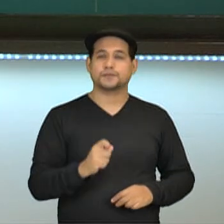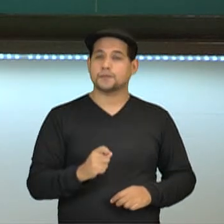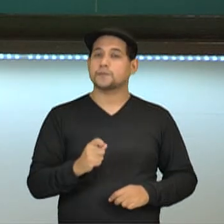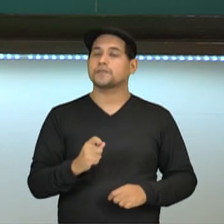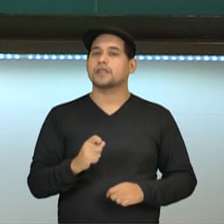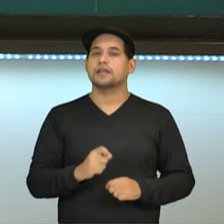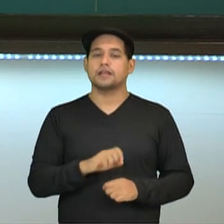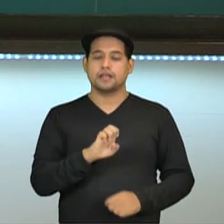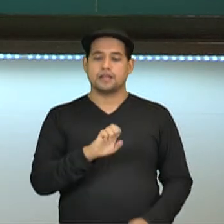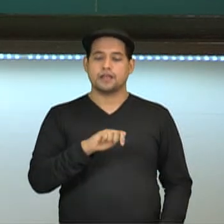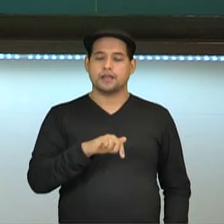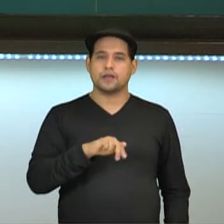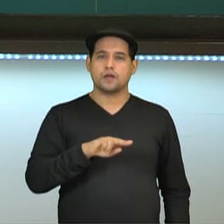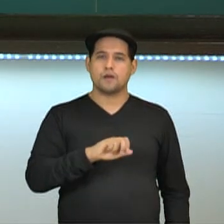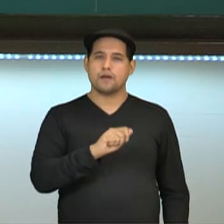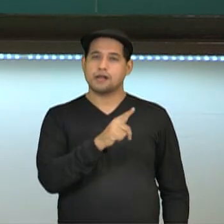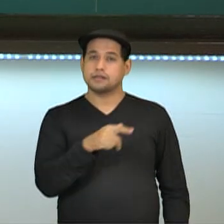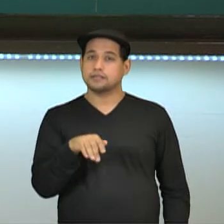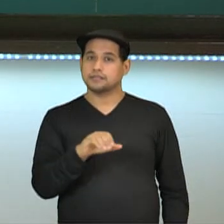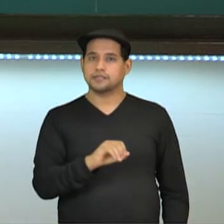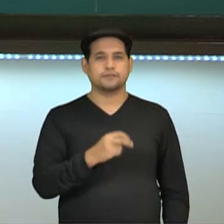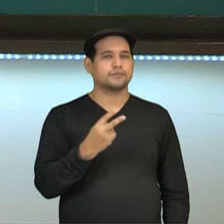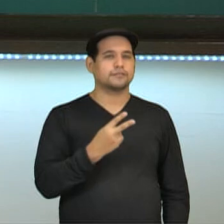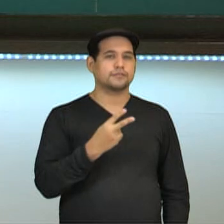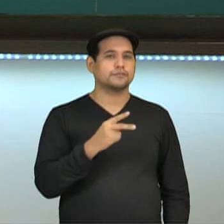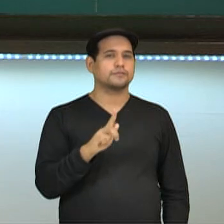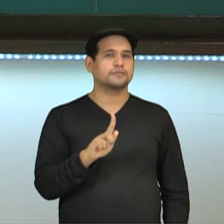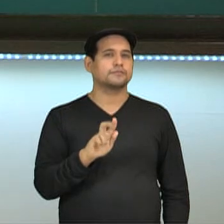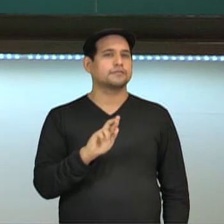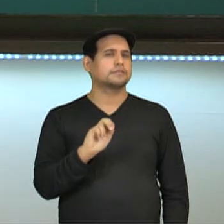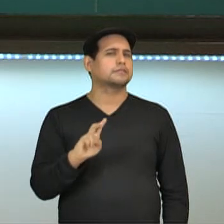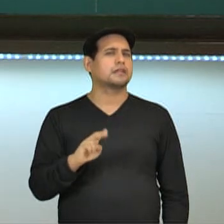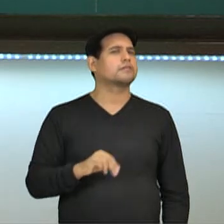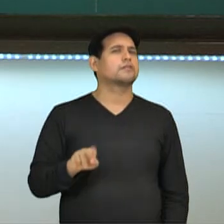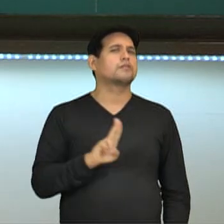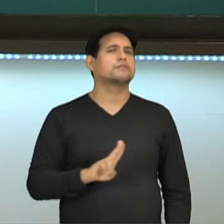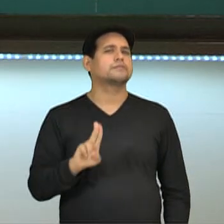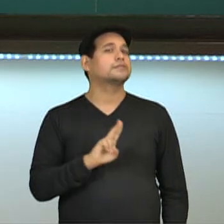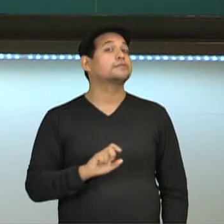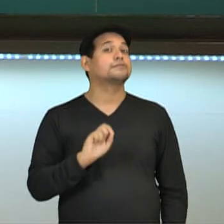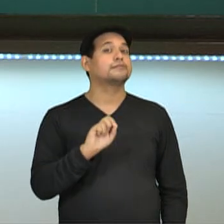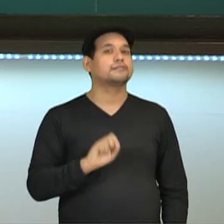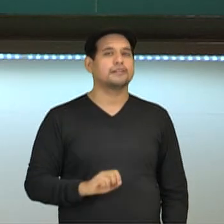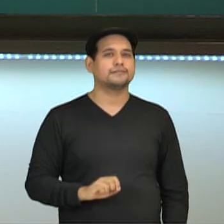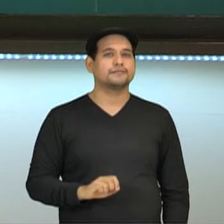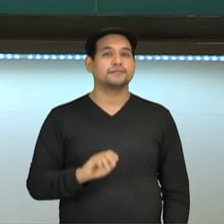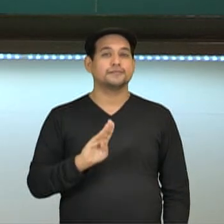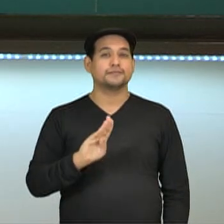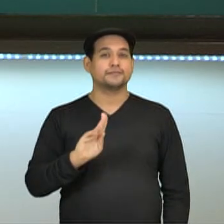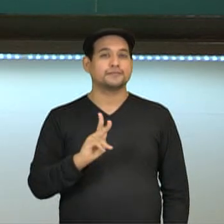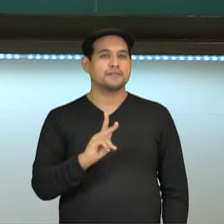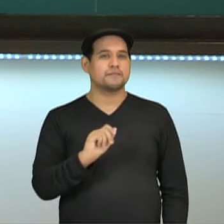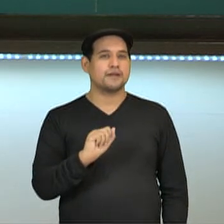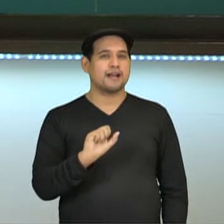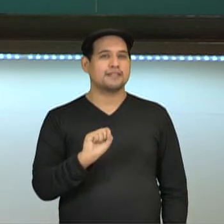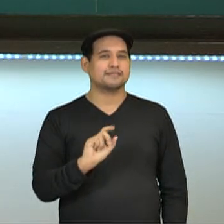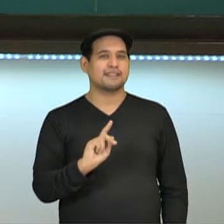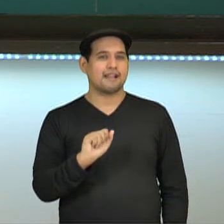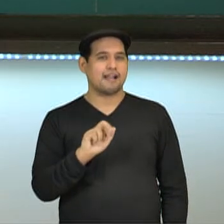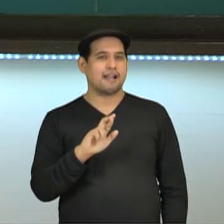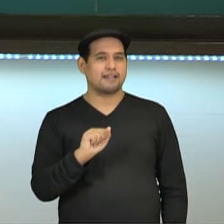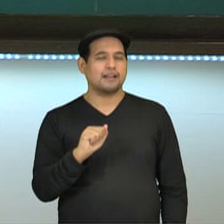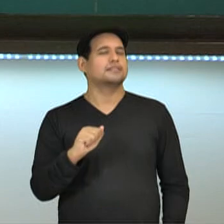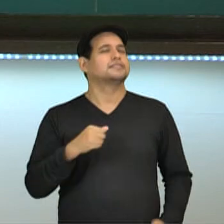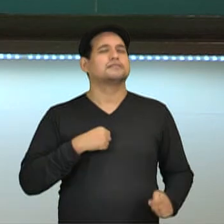grau, resolução de equação, né? Através da fórmula de Bhaskara, a queridinha que resolve todas as